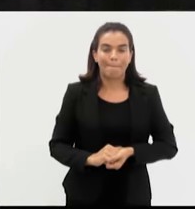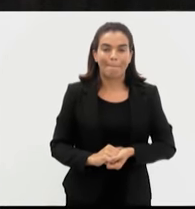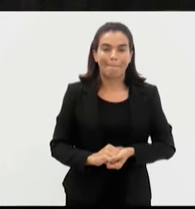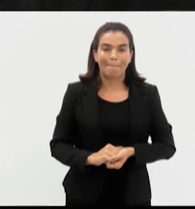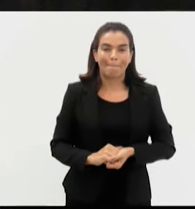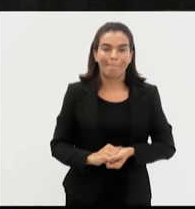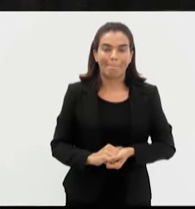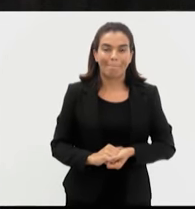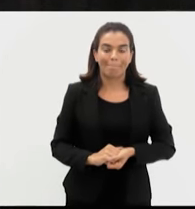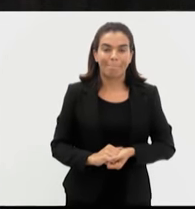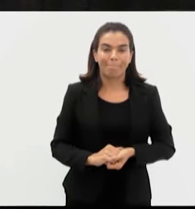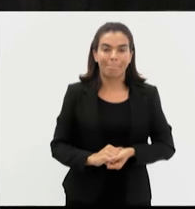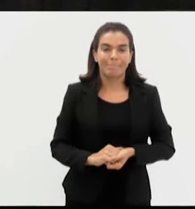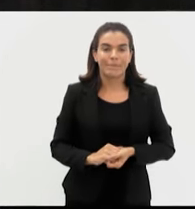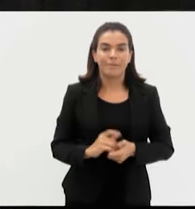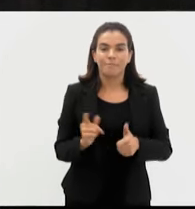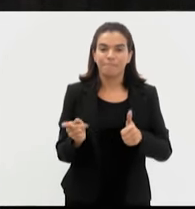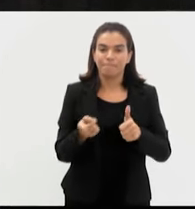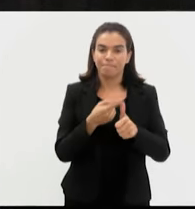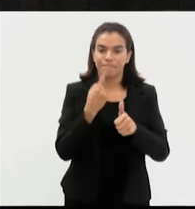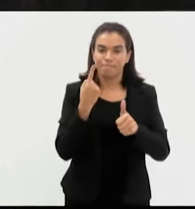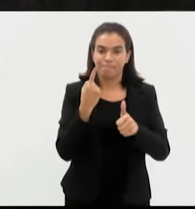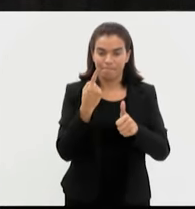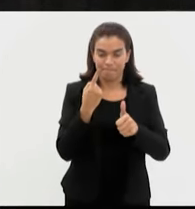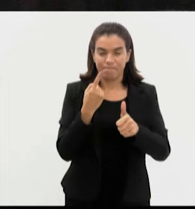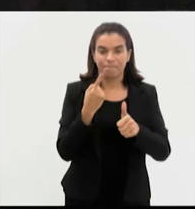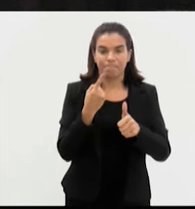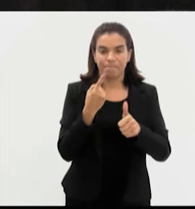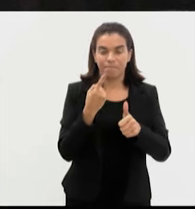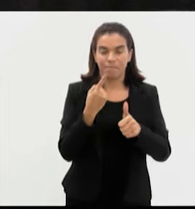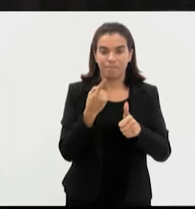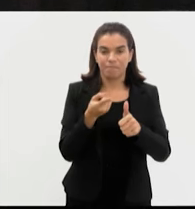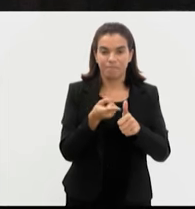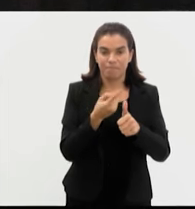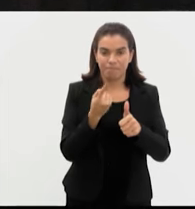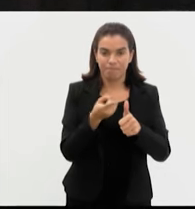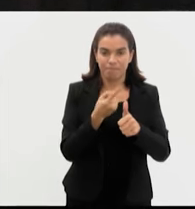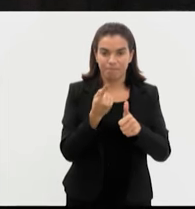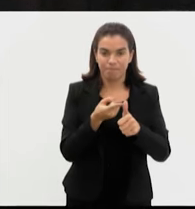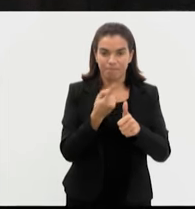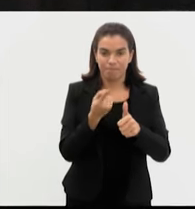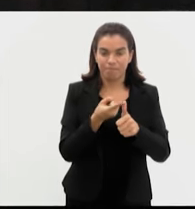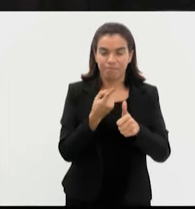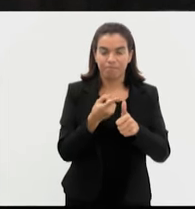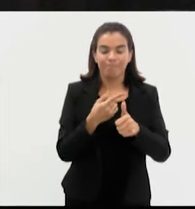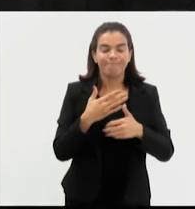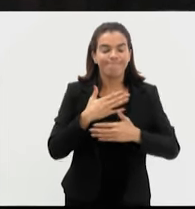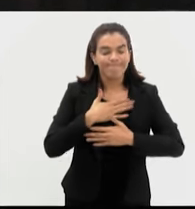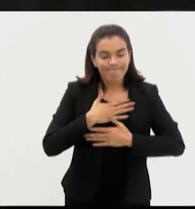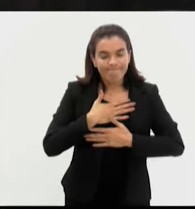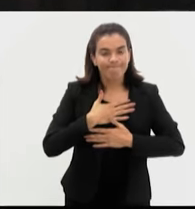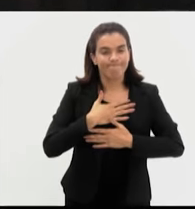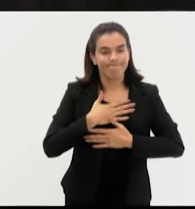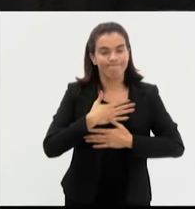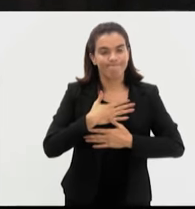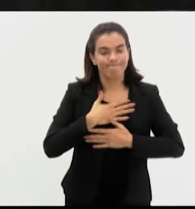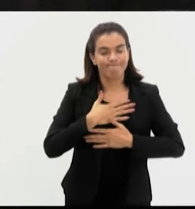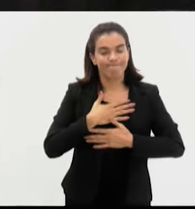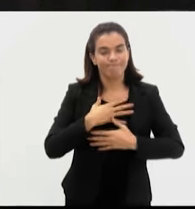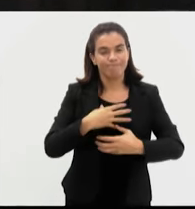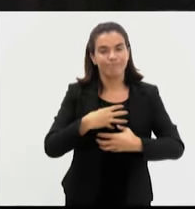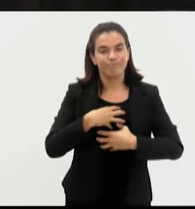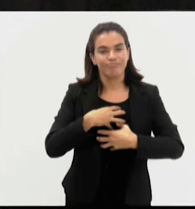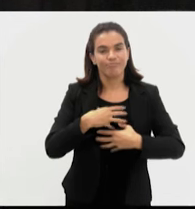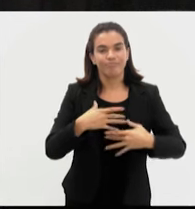auditivos primeiro ponto senhor presidente eu queria me solidarizar